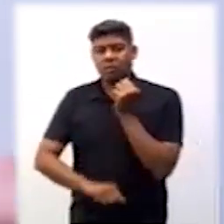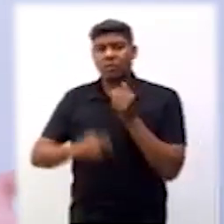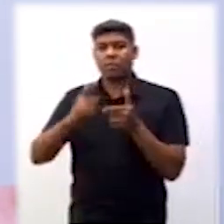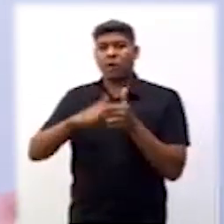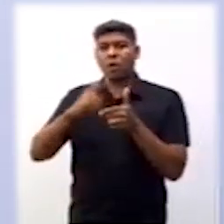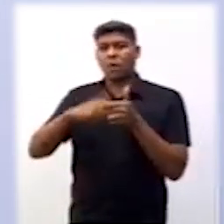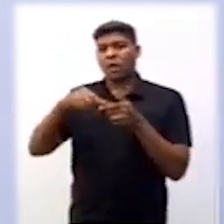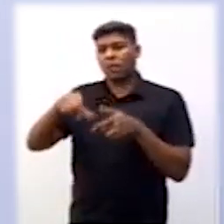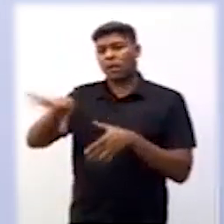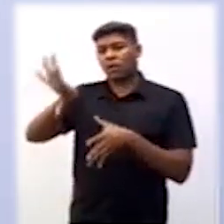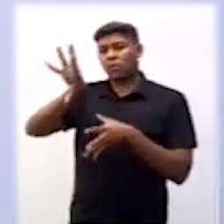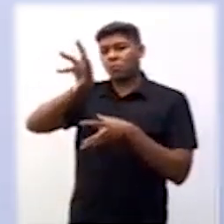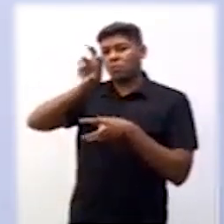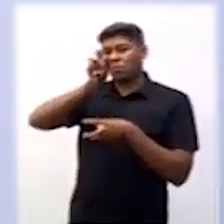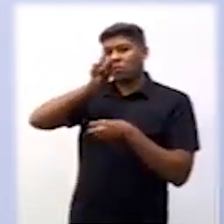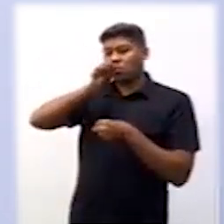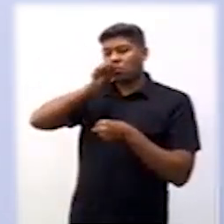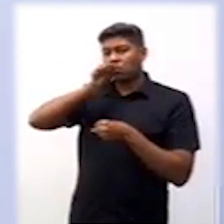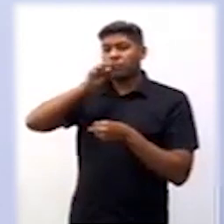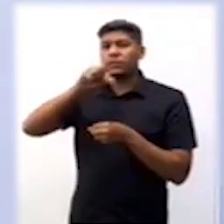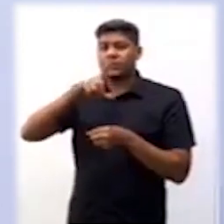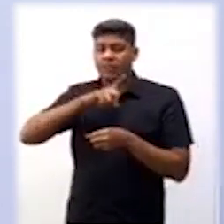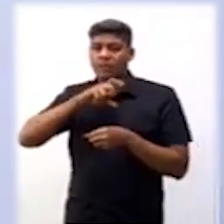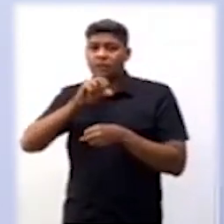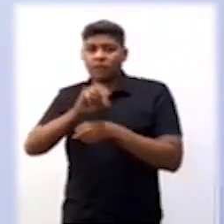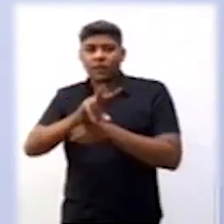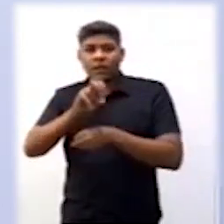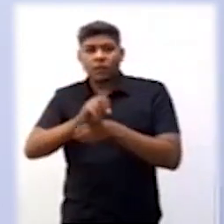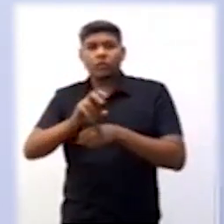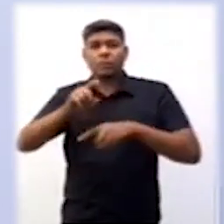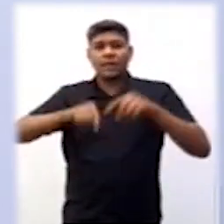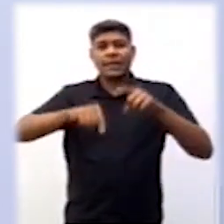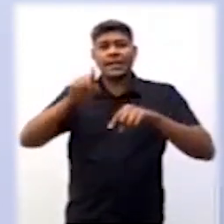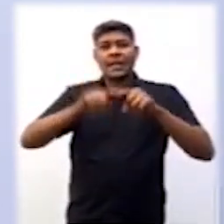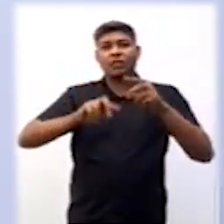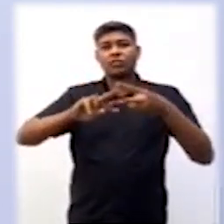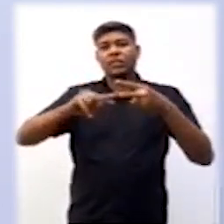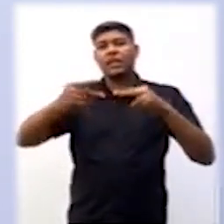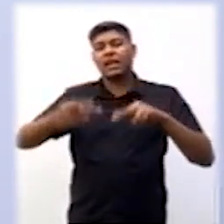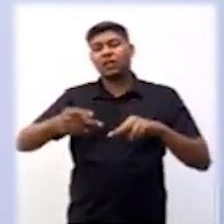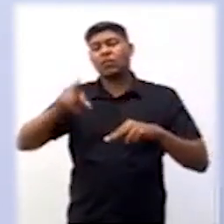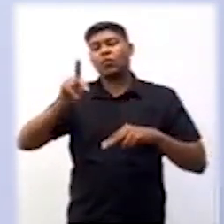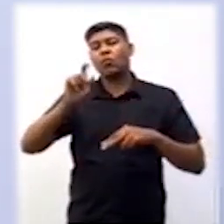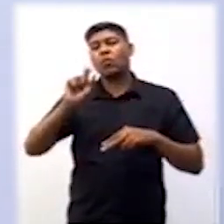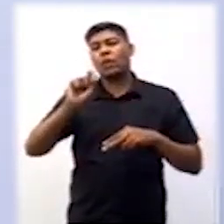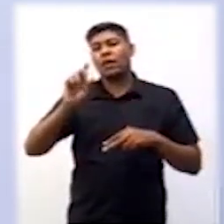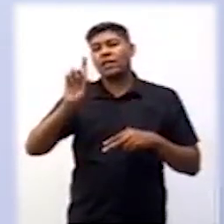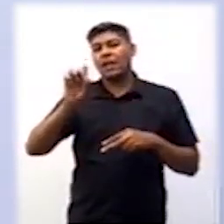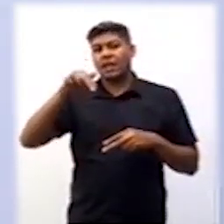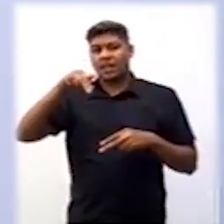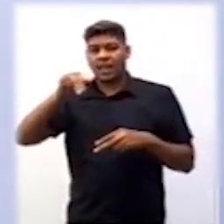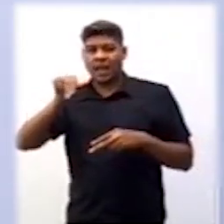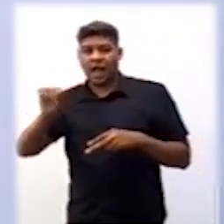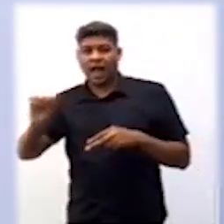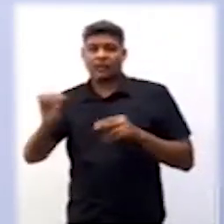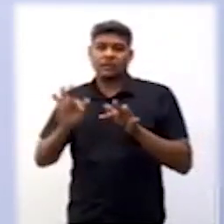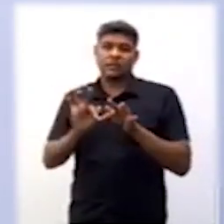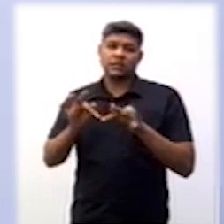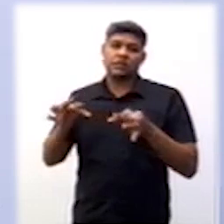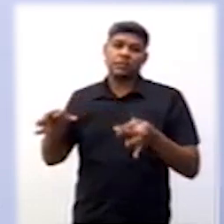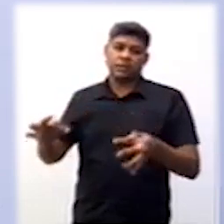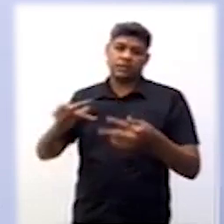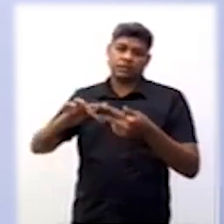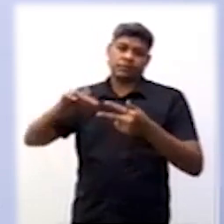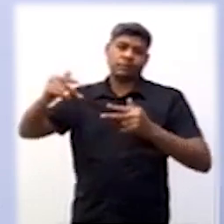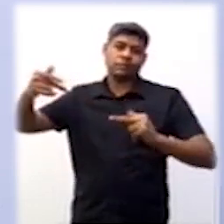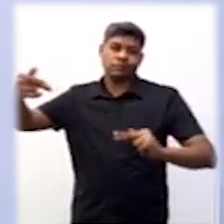tá? Interessante. É um vírus que ele possui como material genético DNA e é um DNA de cadeia simples. Eu já quero chegar, já vou chegar aqui